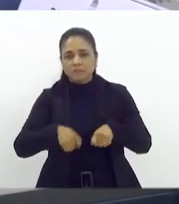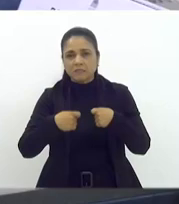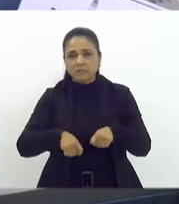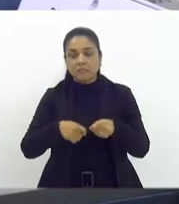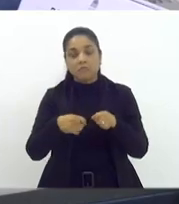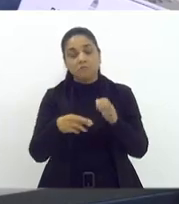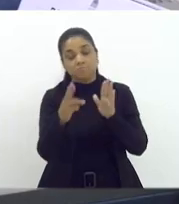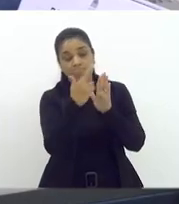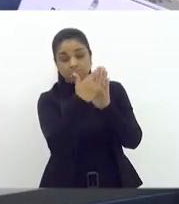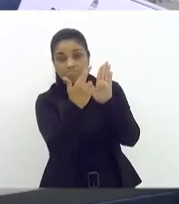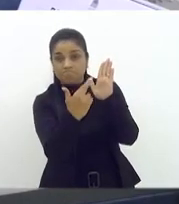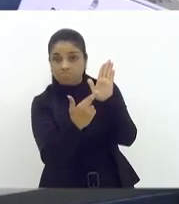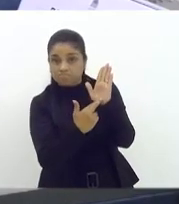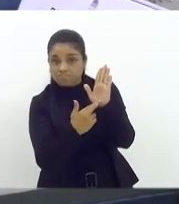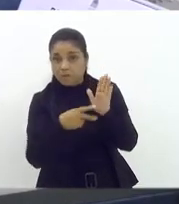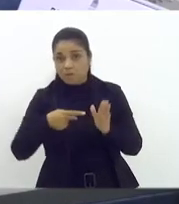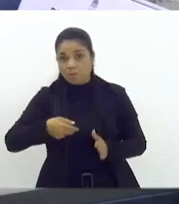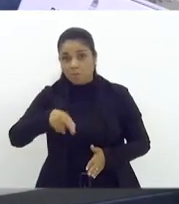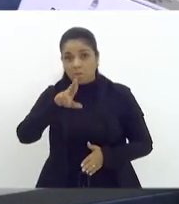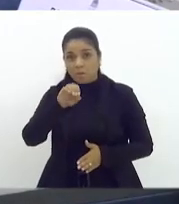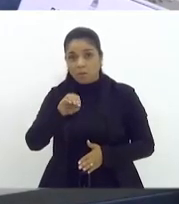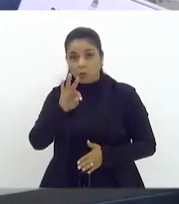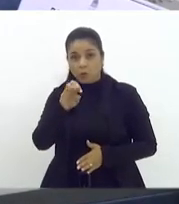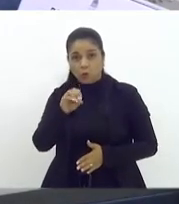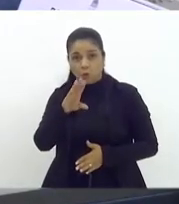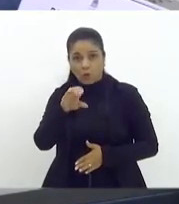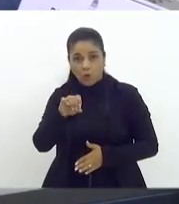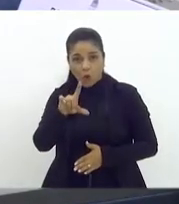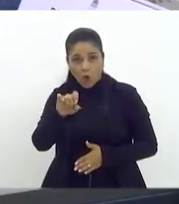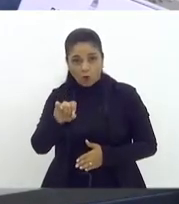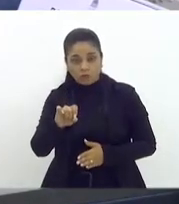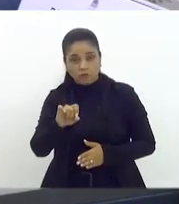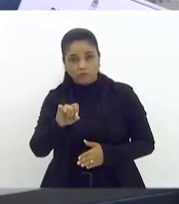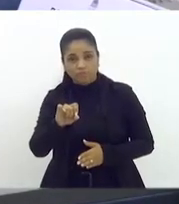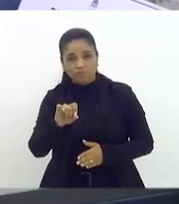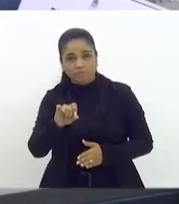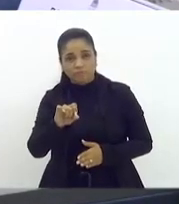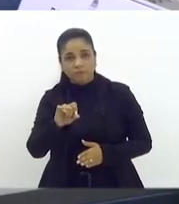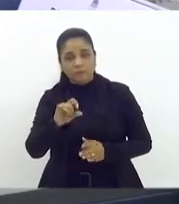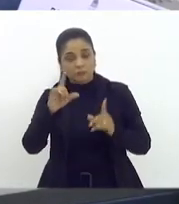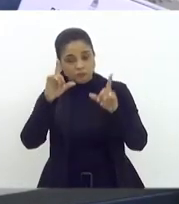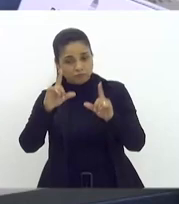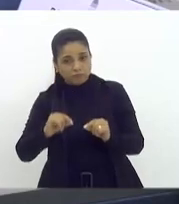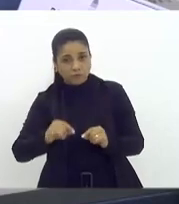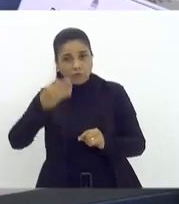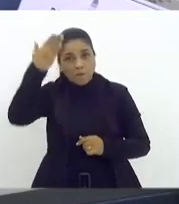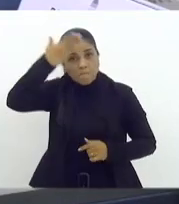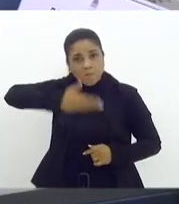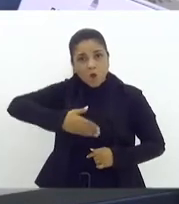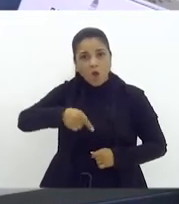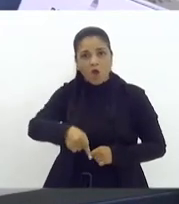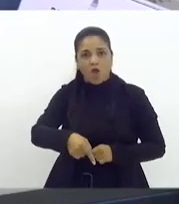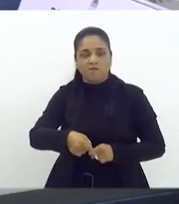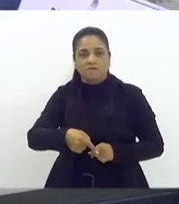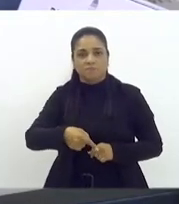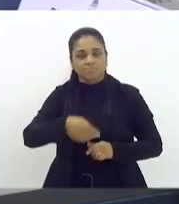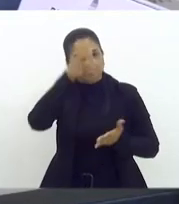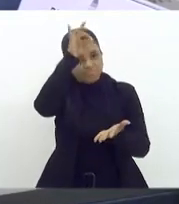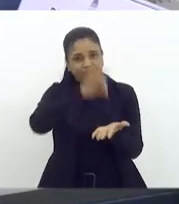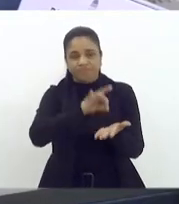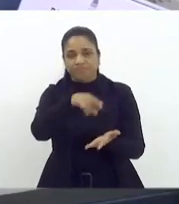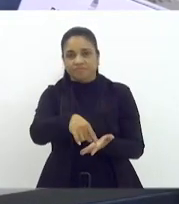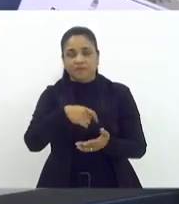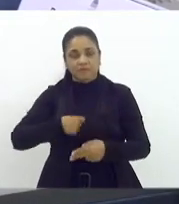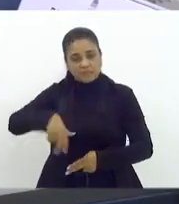protocolos que otimizem a produção dessa prova porque ela é uma prova científica você senta lá na faculdade